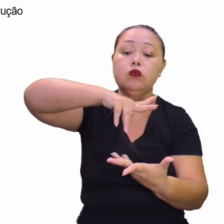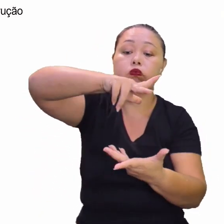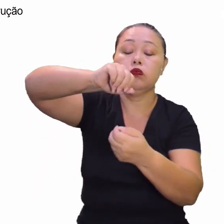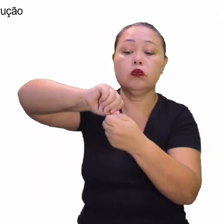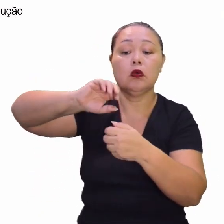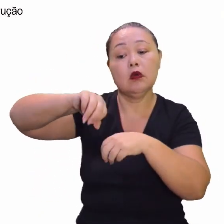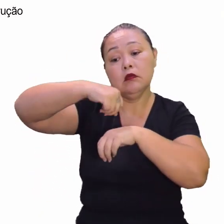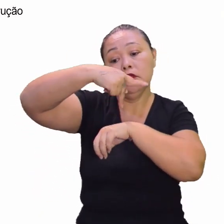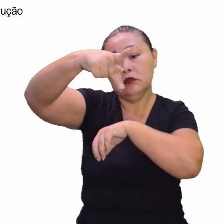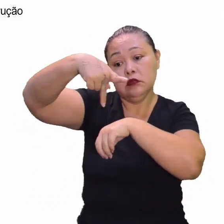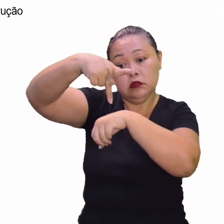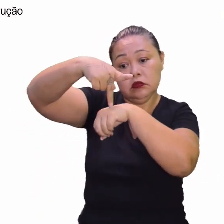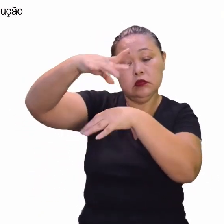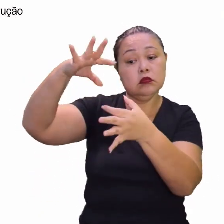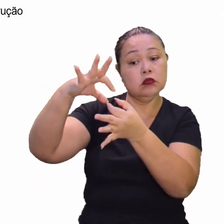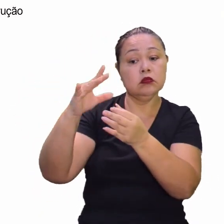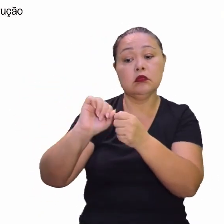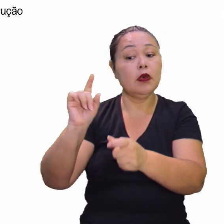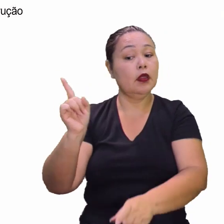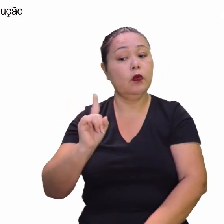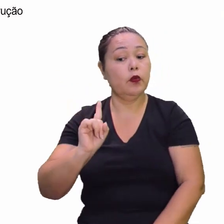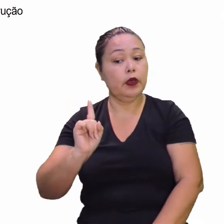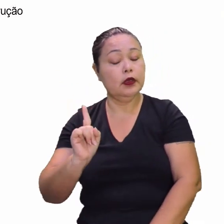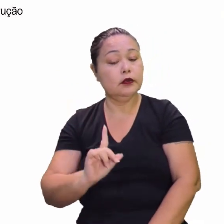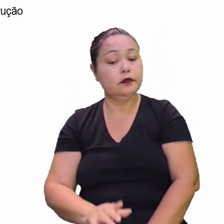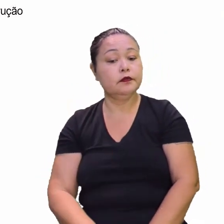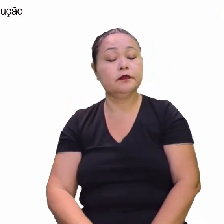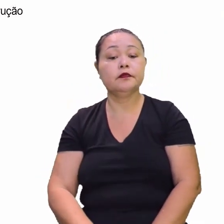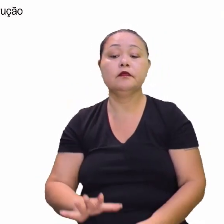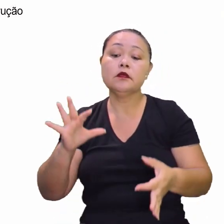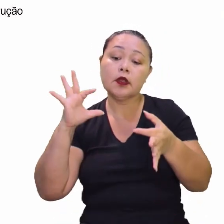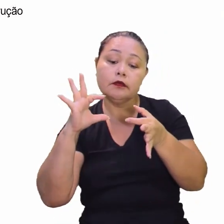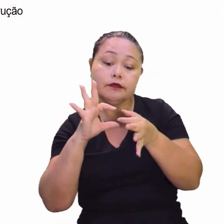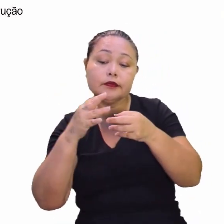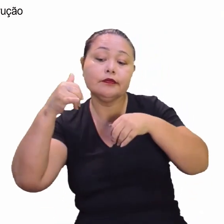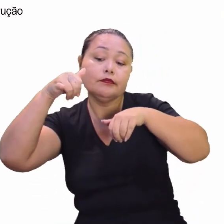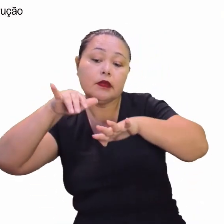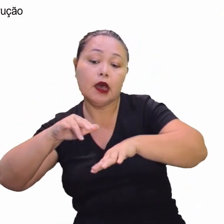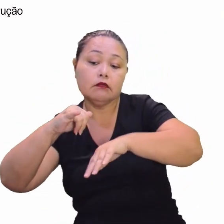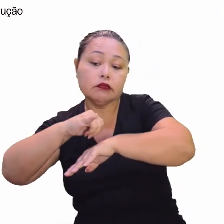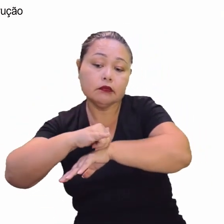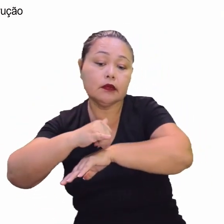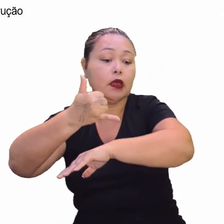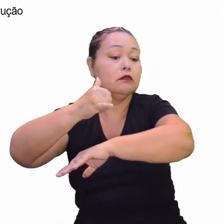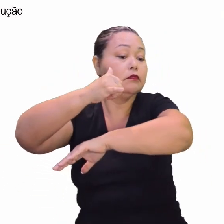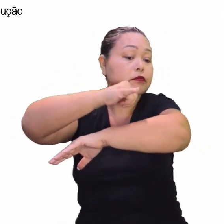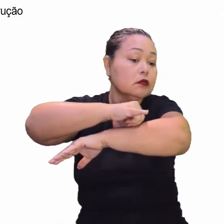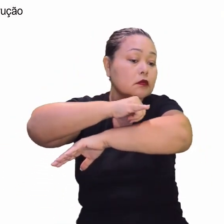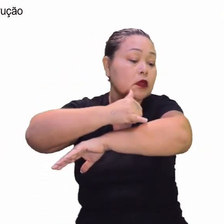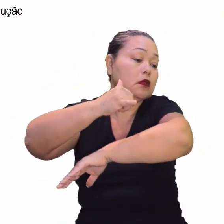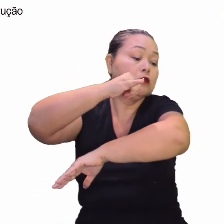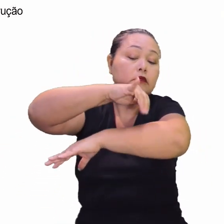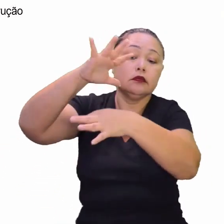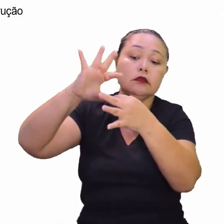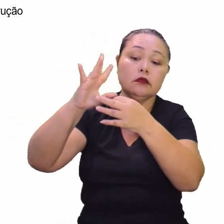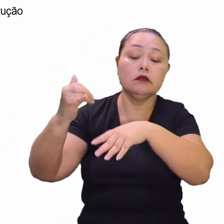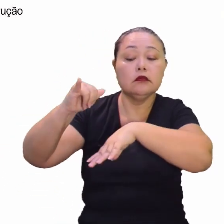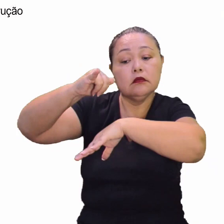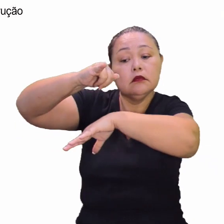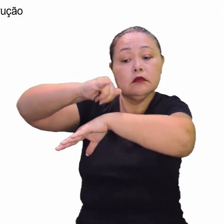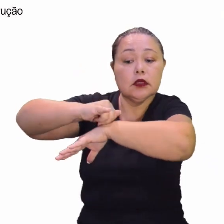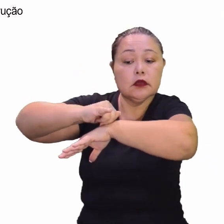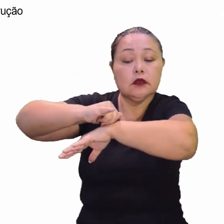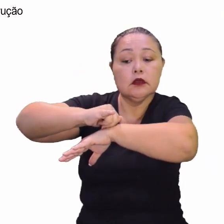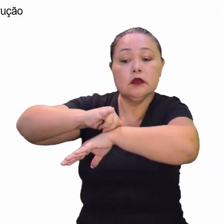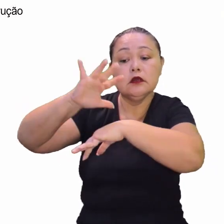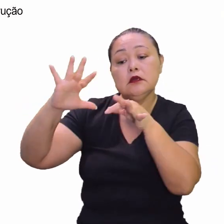pelo nome, como diz, internacional. Mas não é bem assim, né, professor Jorge? Não. Essas conexões, aí o aluno pode perguntar, professor, mas como assim conexões?